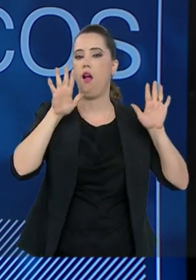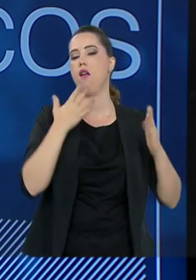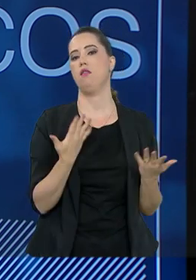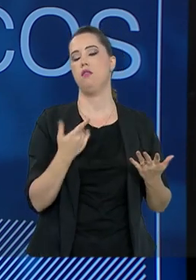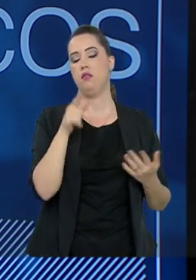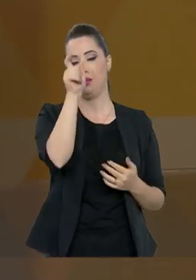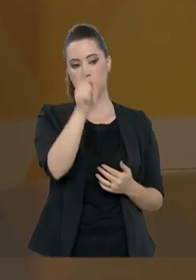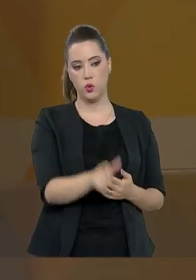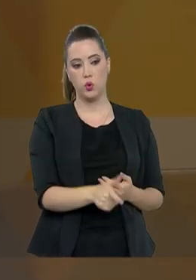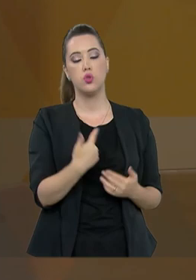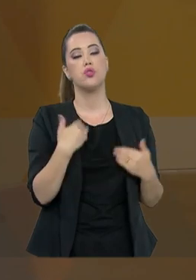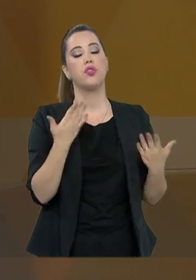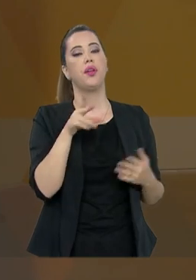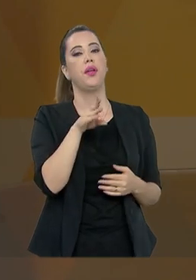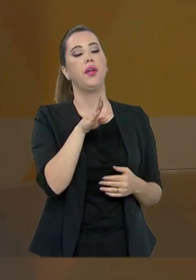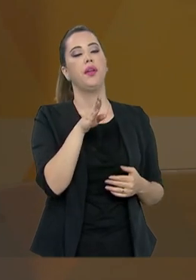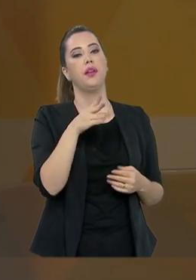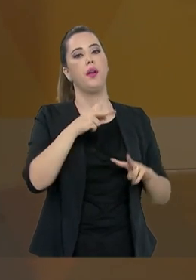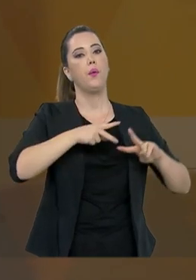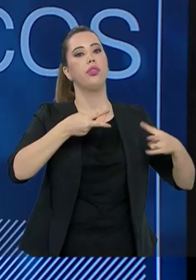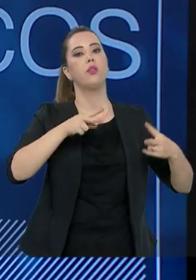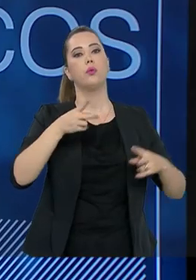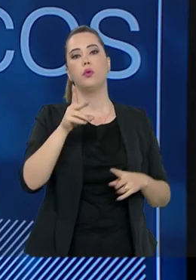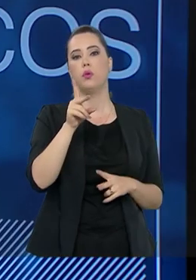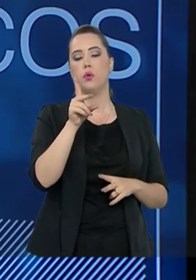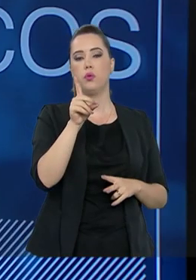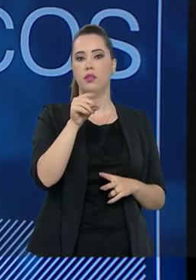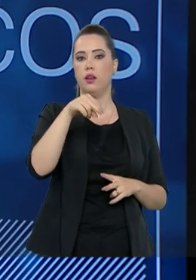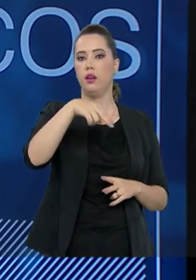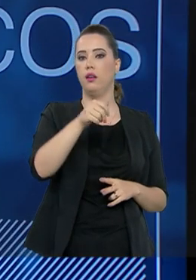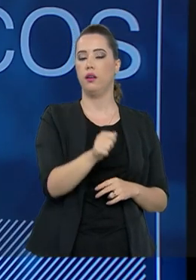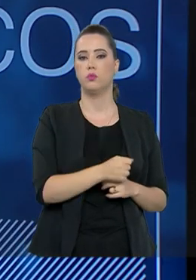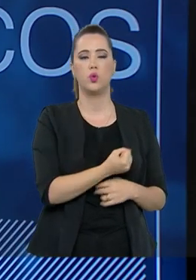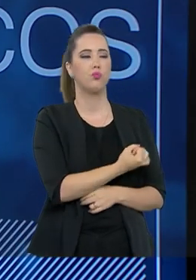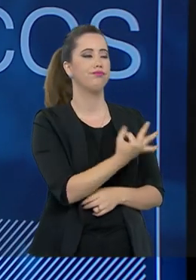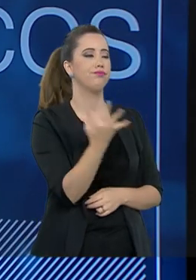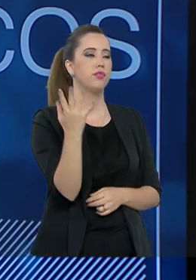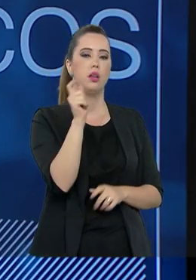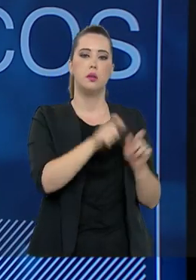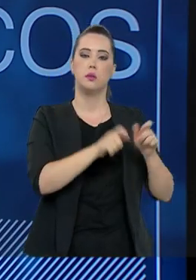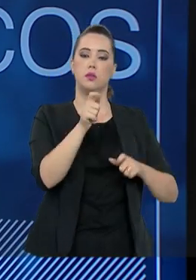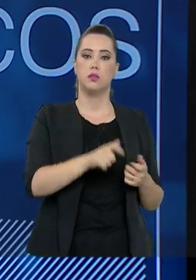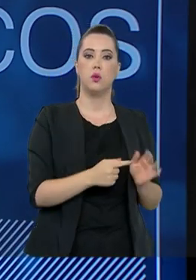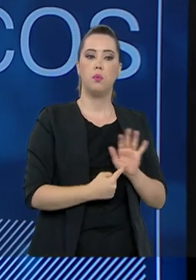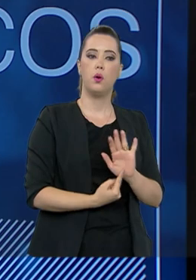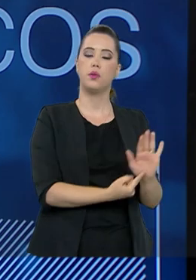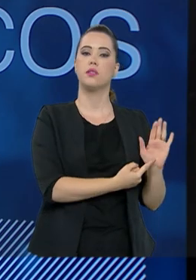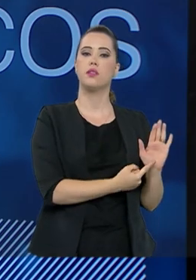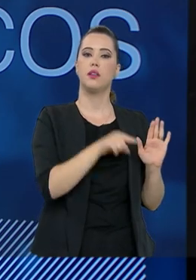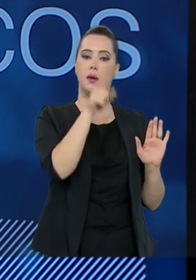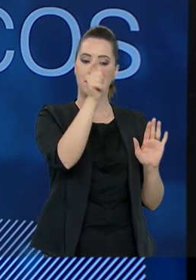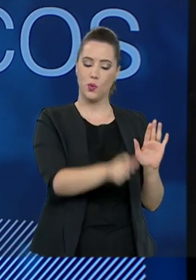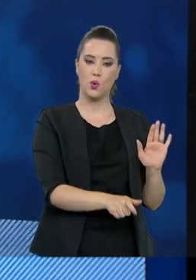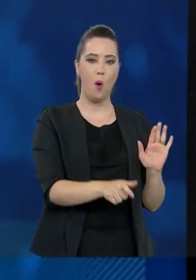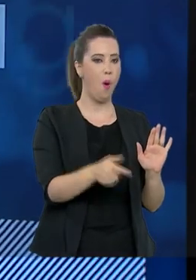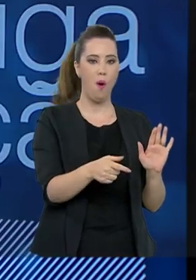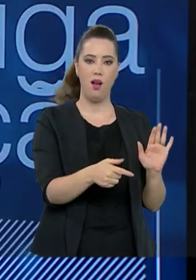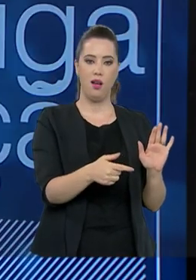que deixou aquele material biológico, né? Então, muitos casos, muitos mesmo, o exame de DNA mostra que aquele suspeito é